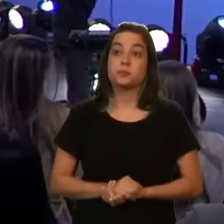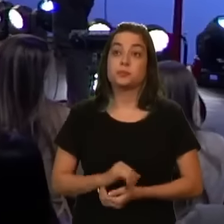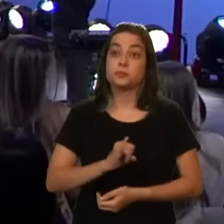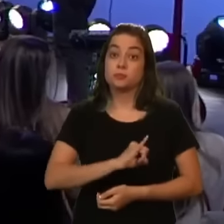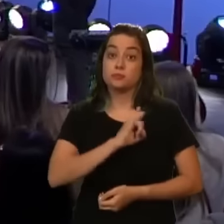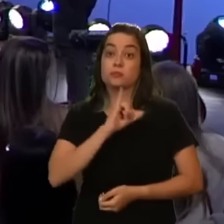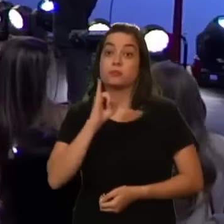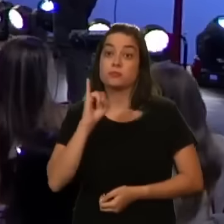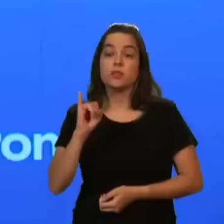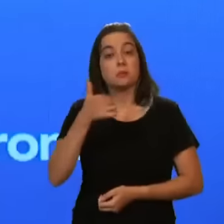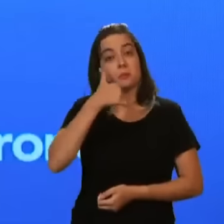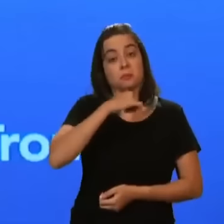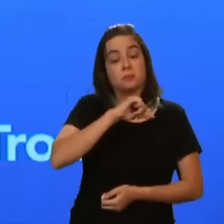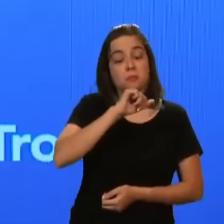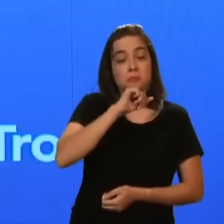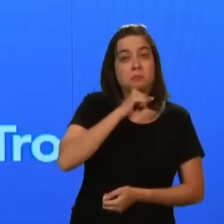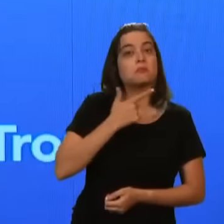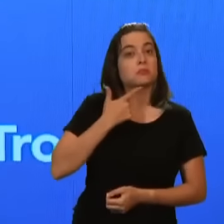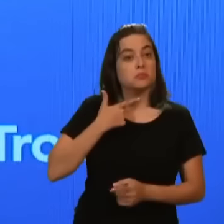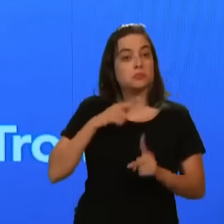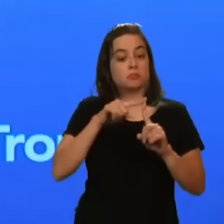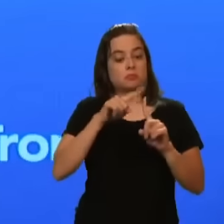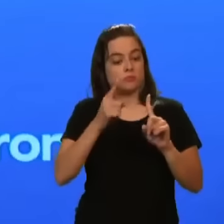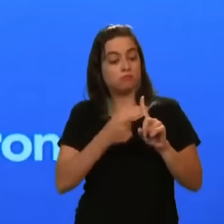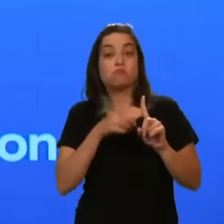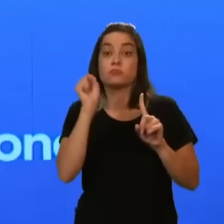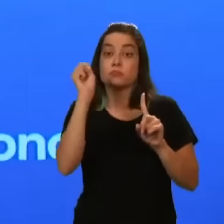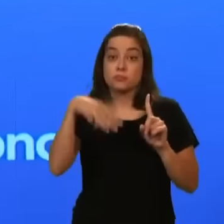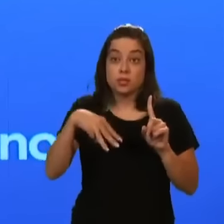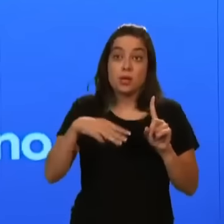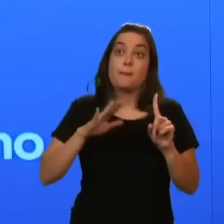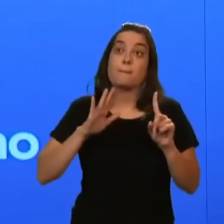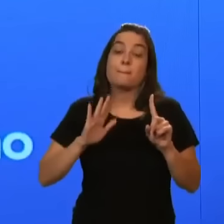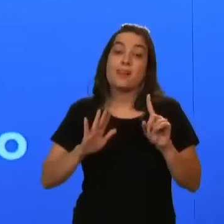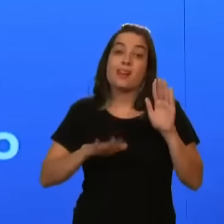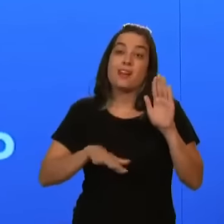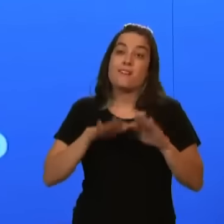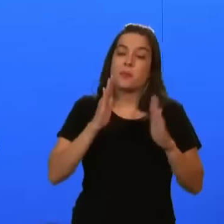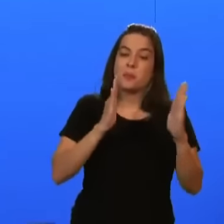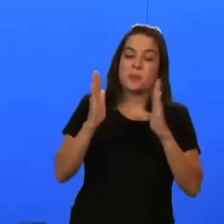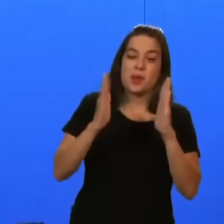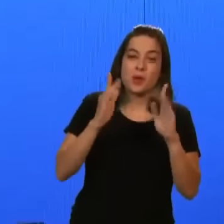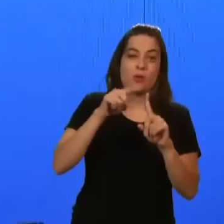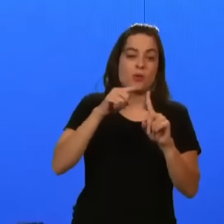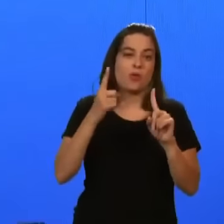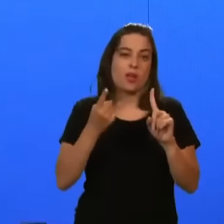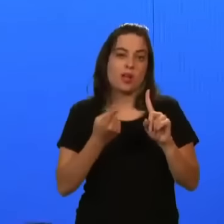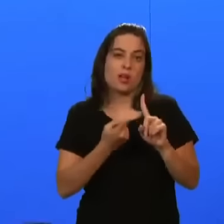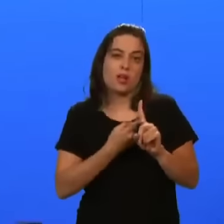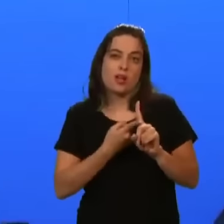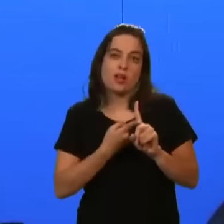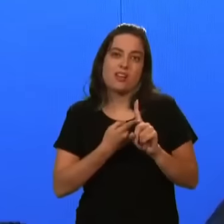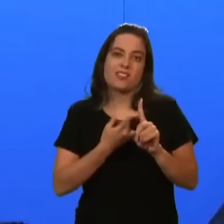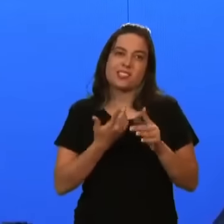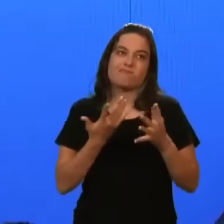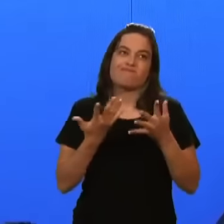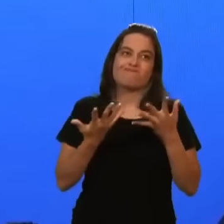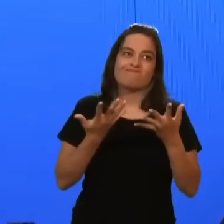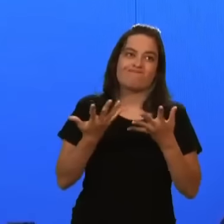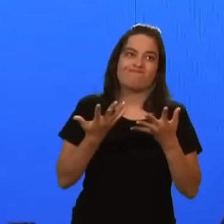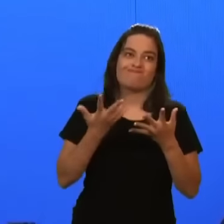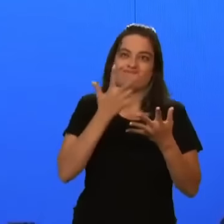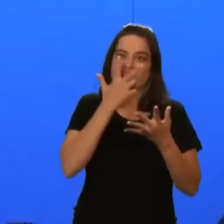foi desejada pela sua mãe, mas as circunstâncias em que ela estava, quando ela estava grávida de você, foram